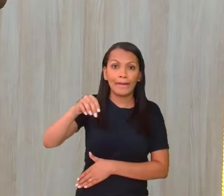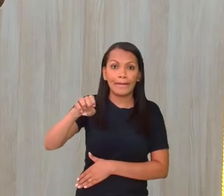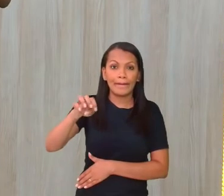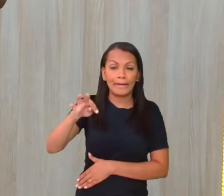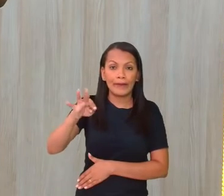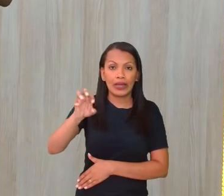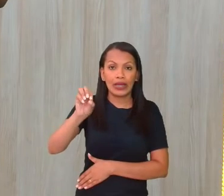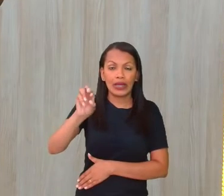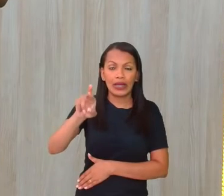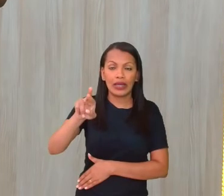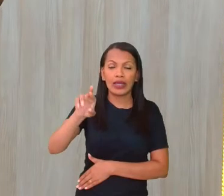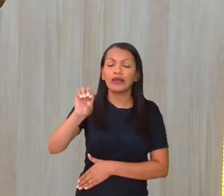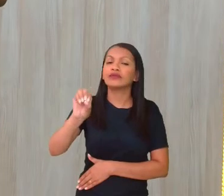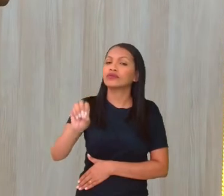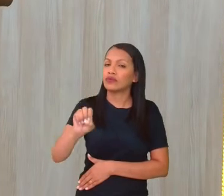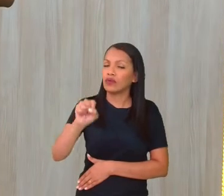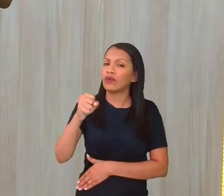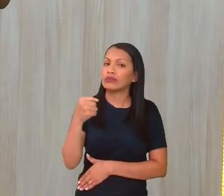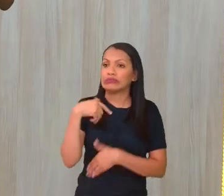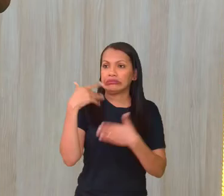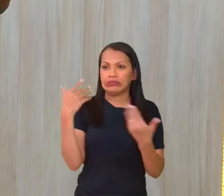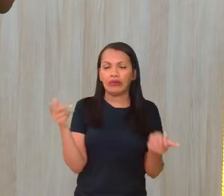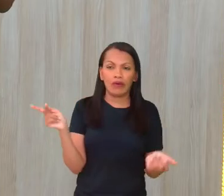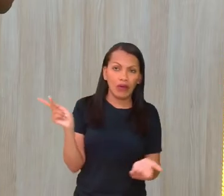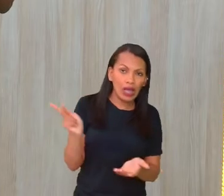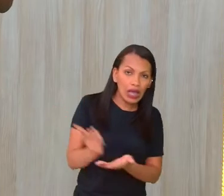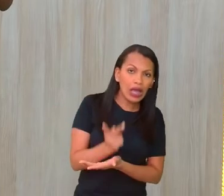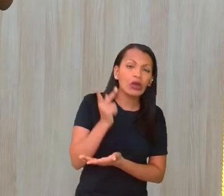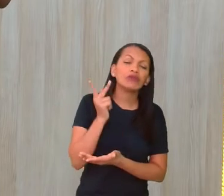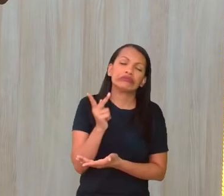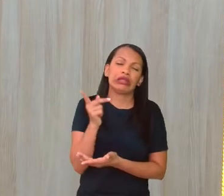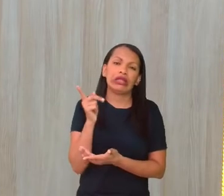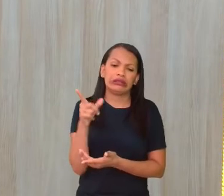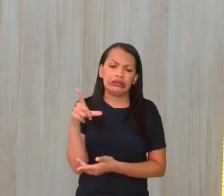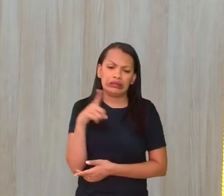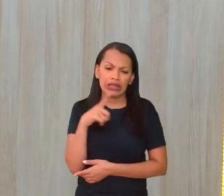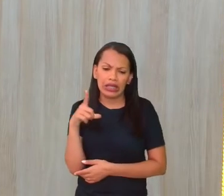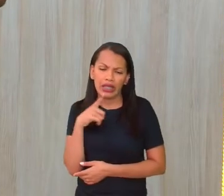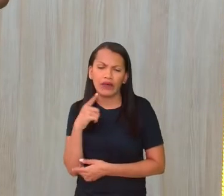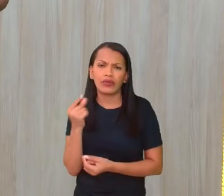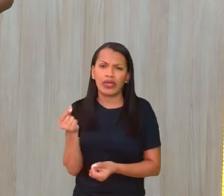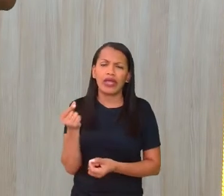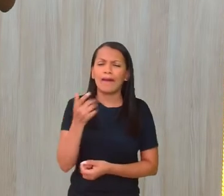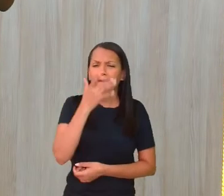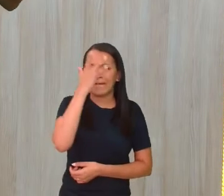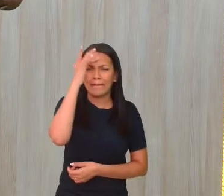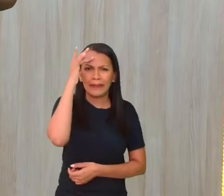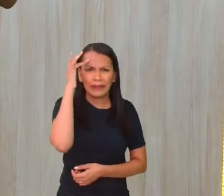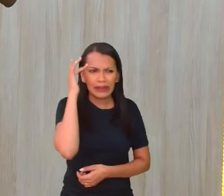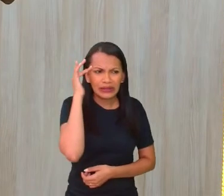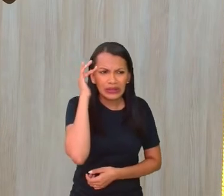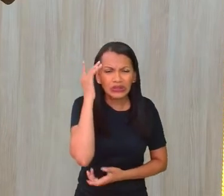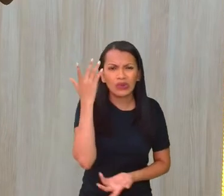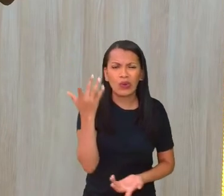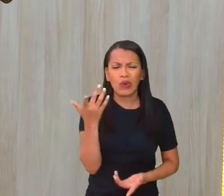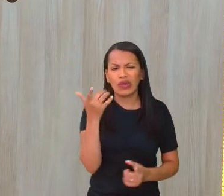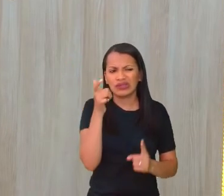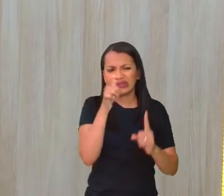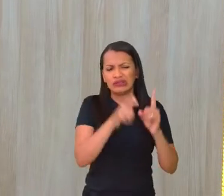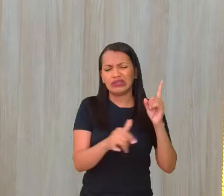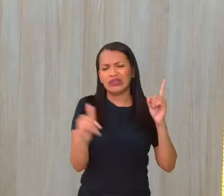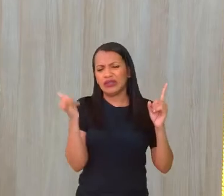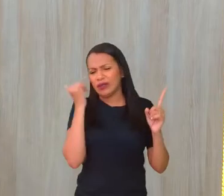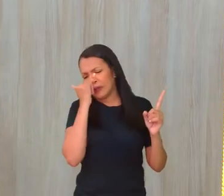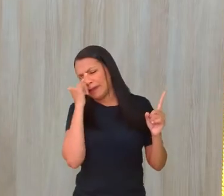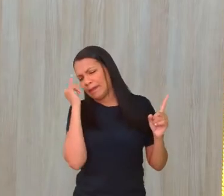né, tende a acelerar, né? E aí vitimando pessoas, né, causando prejuízos. Então, se já é